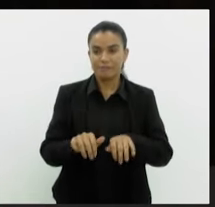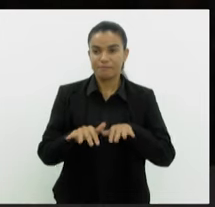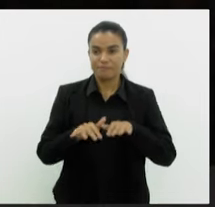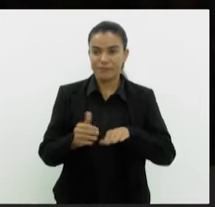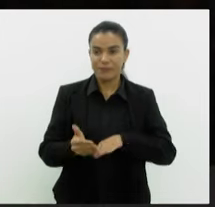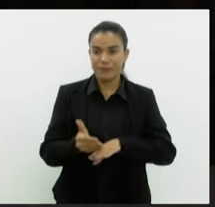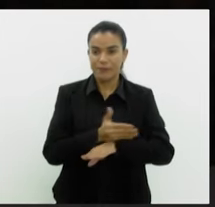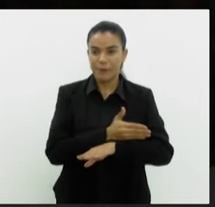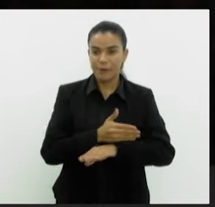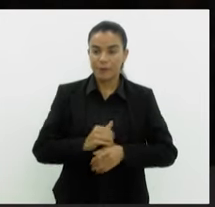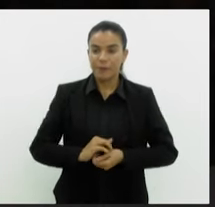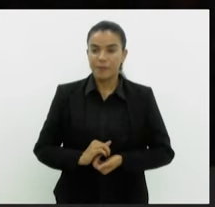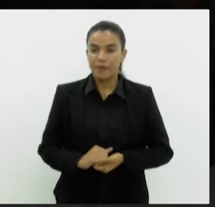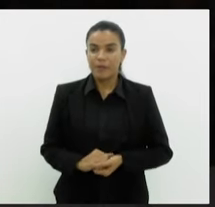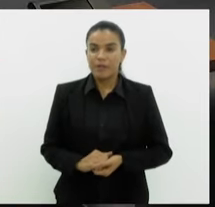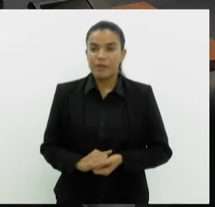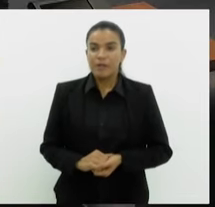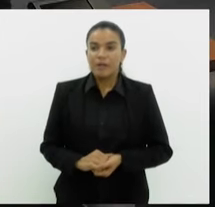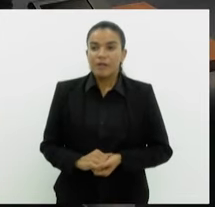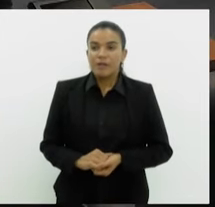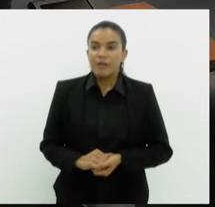anterior.